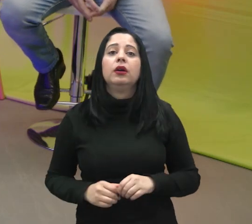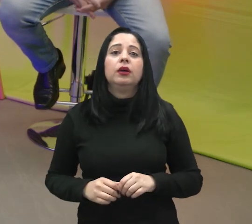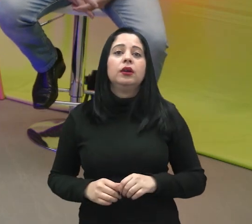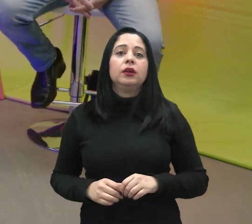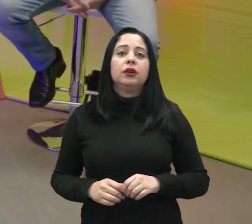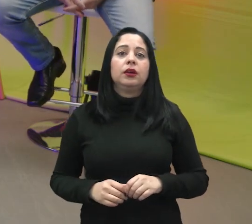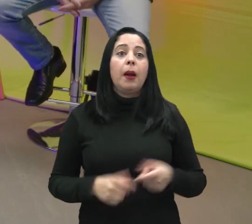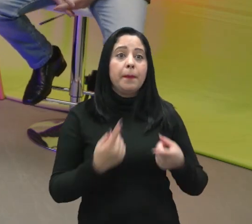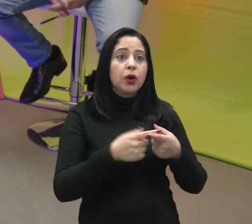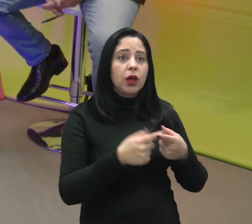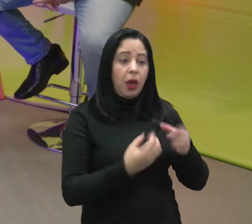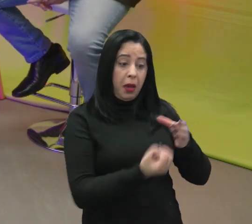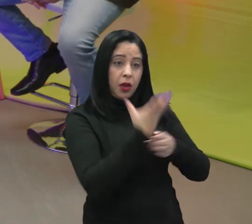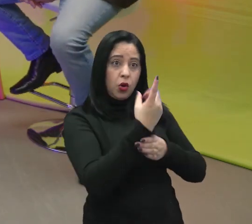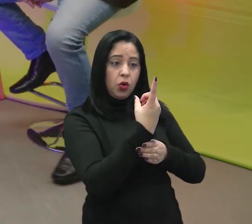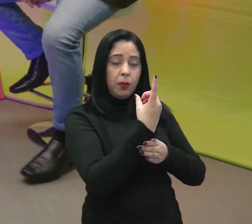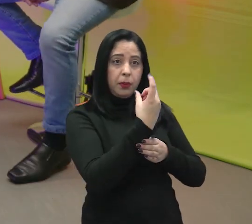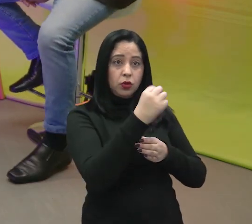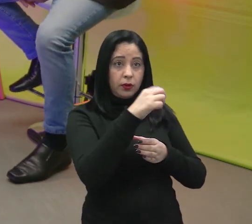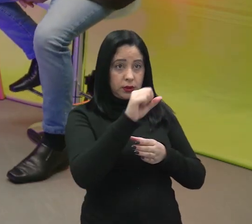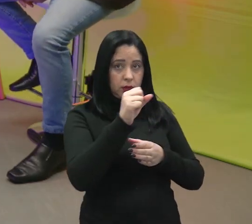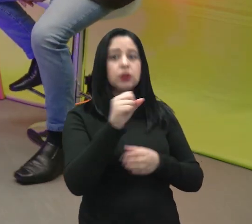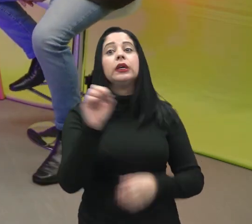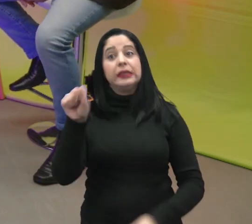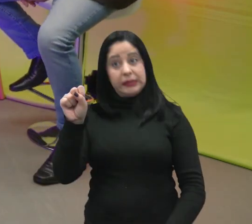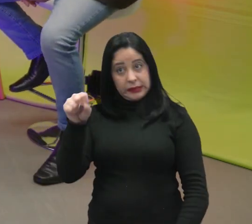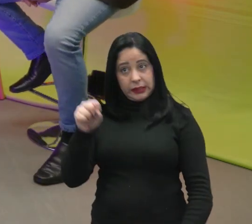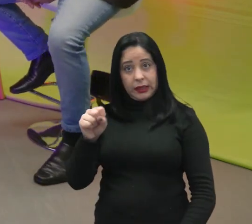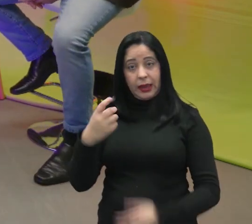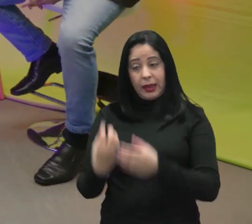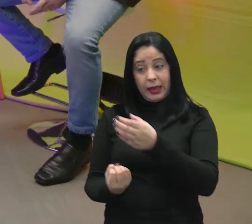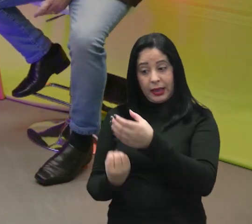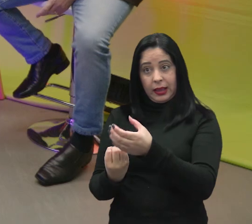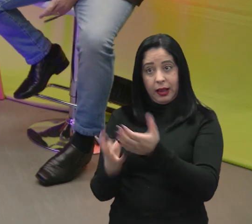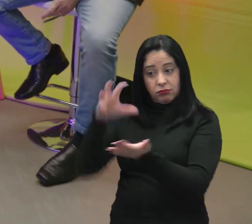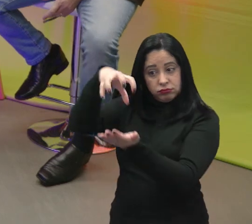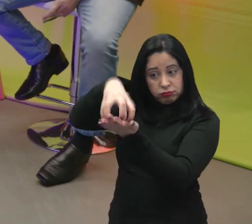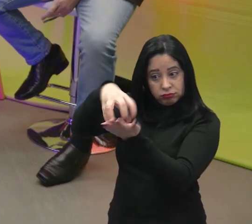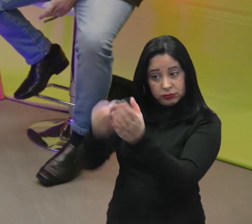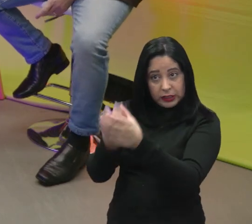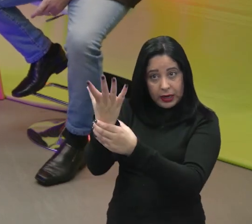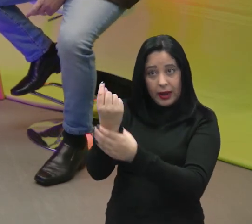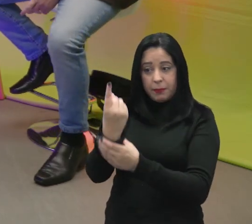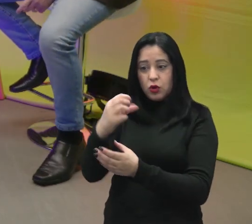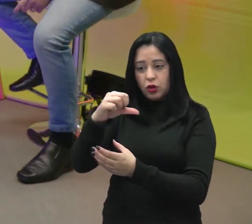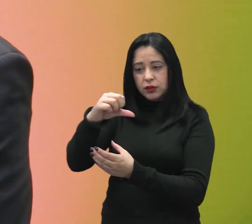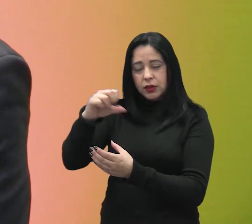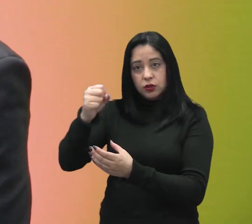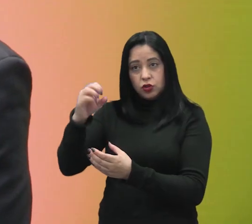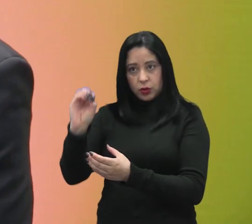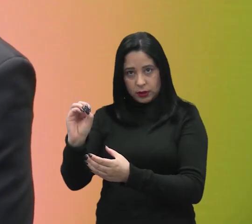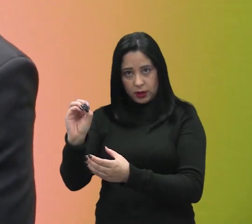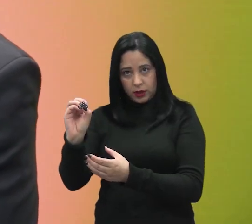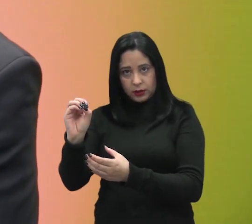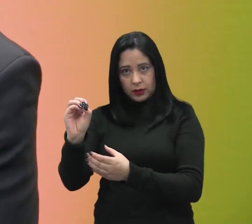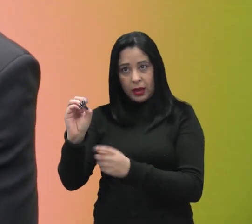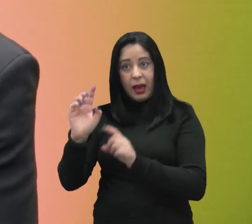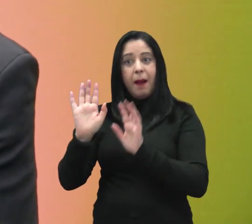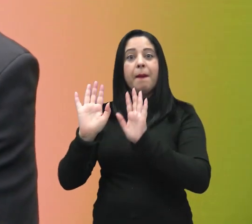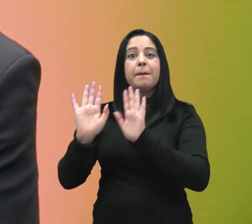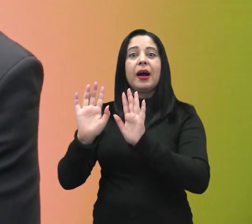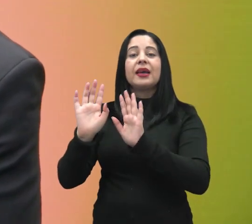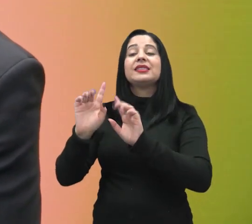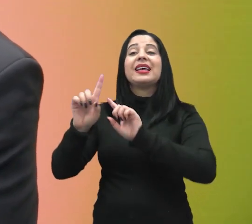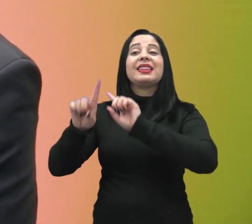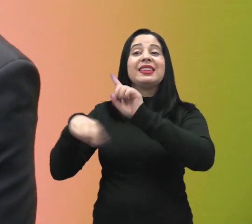existe desde os anos 80, né, a Academia? Existe desde 1980. Então, aí, até 86 ela tinha alguma atividade, depois ela fica